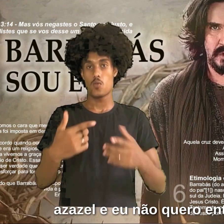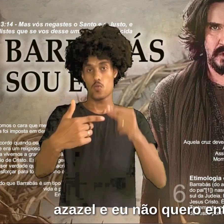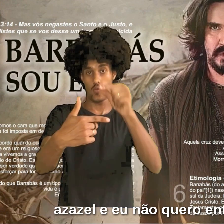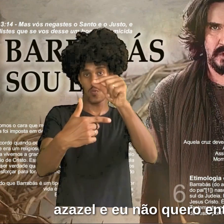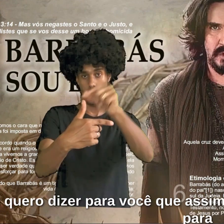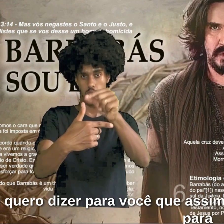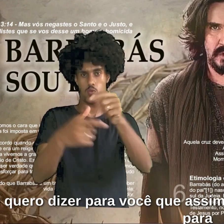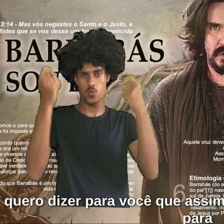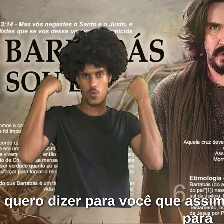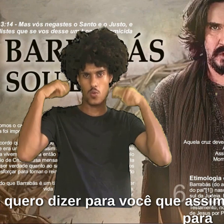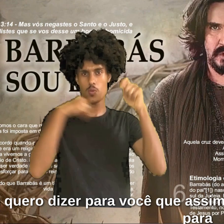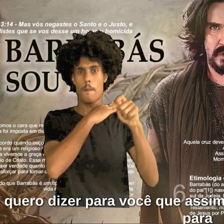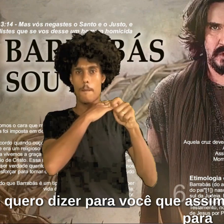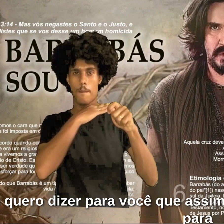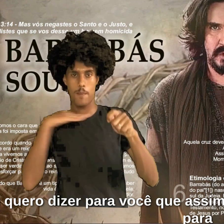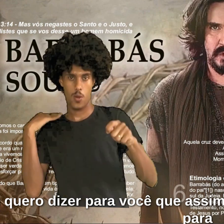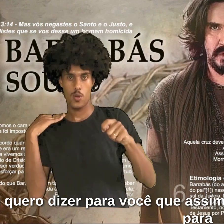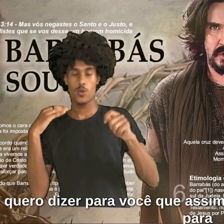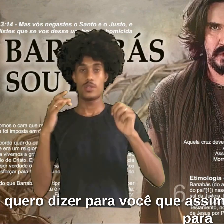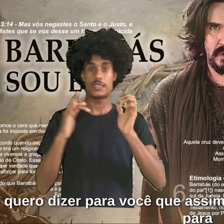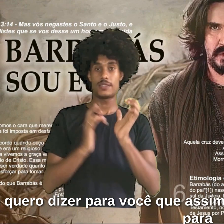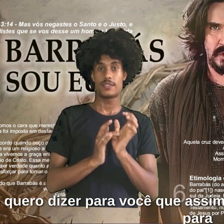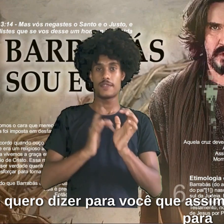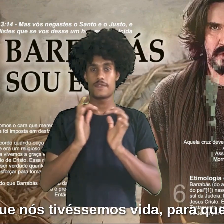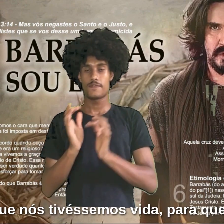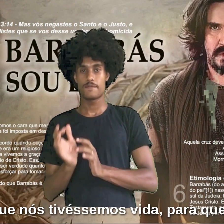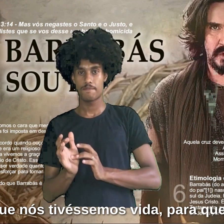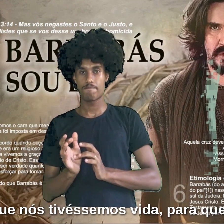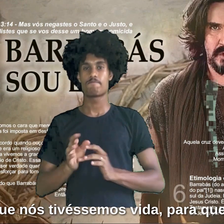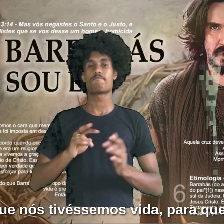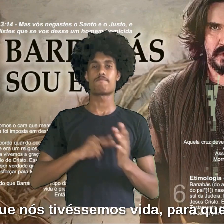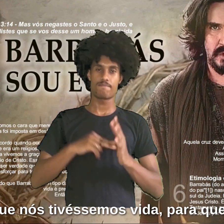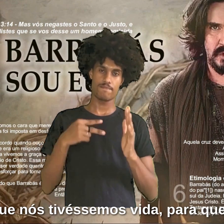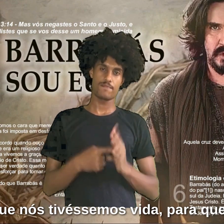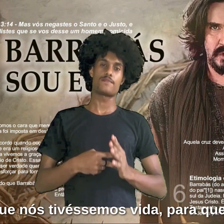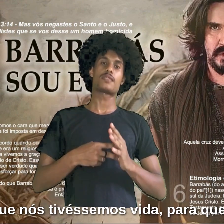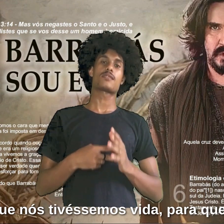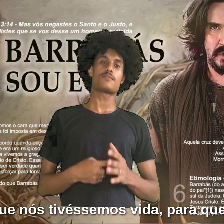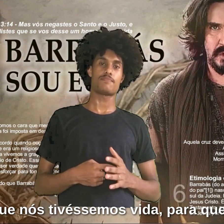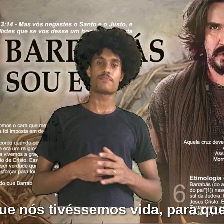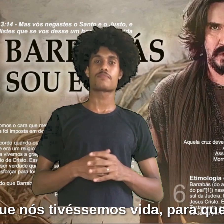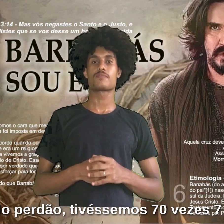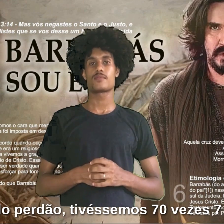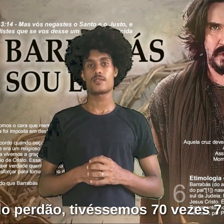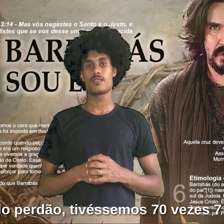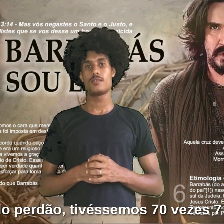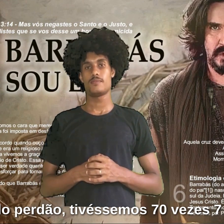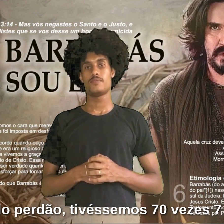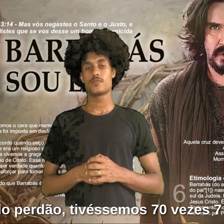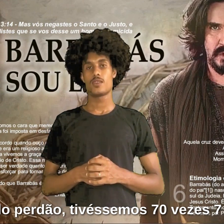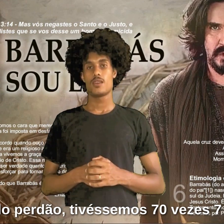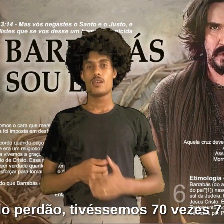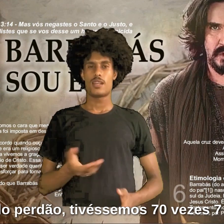quero entrar nesse mérito. Eu quero dizer para você que assim como Cristo foi crucificado para que nós tivéssemos vida, para que nós estivéssemos no tempo do perdão,